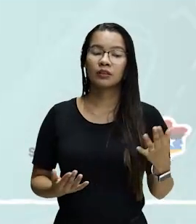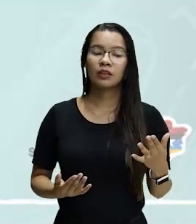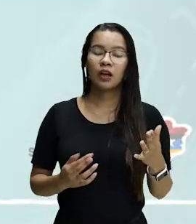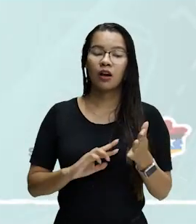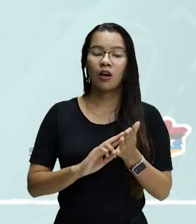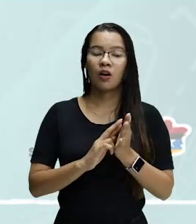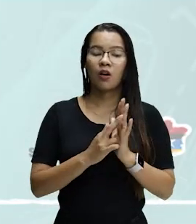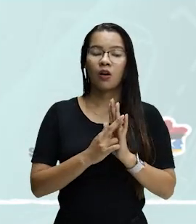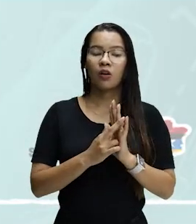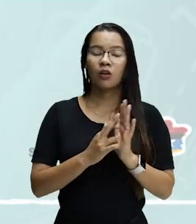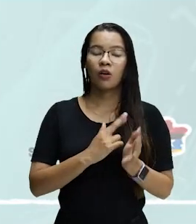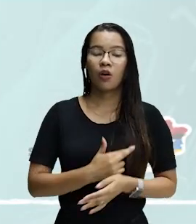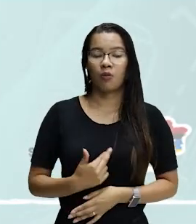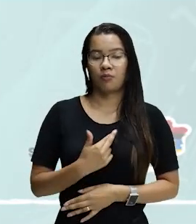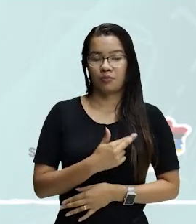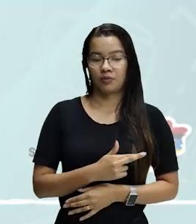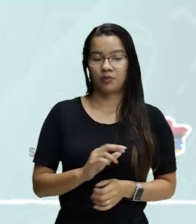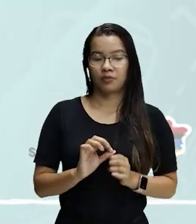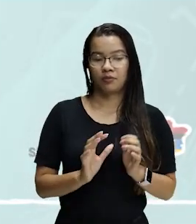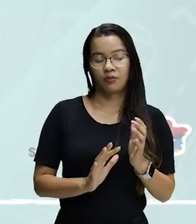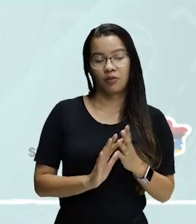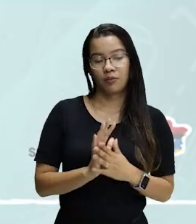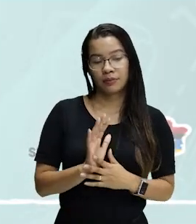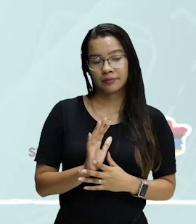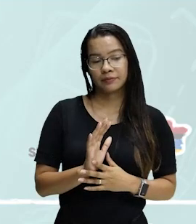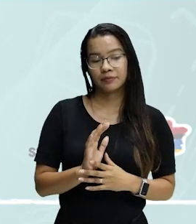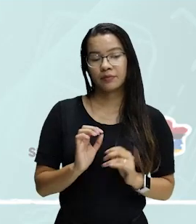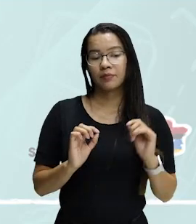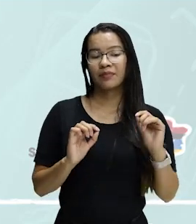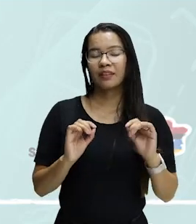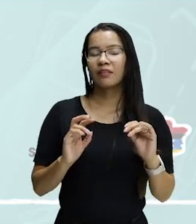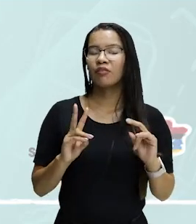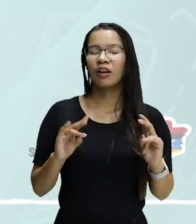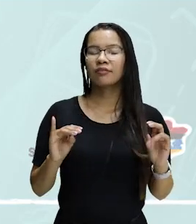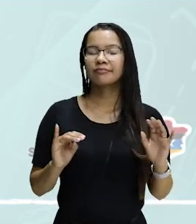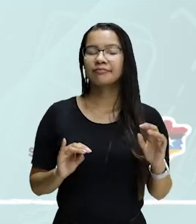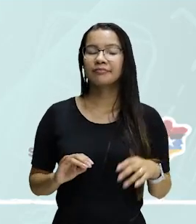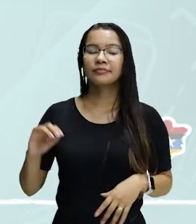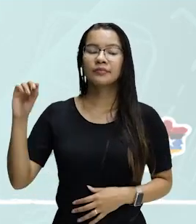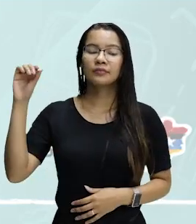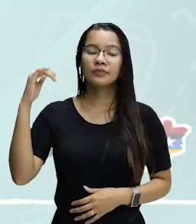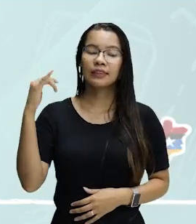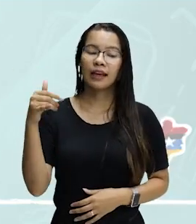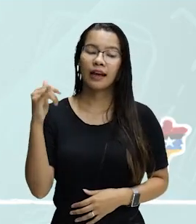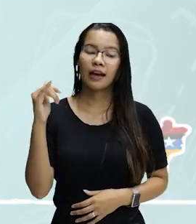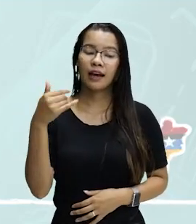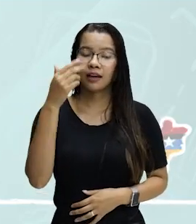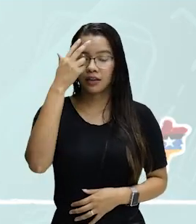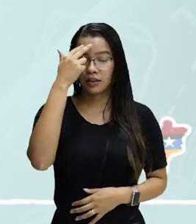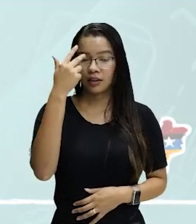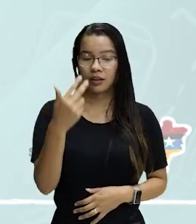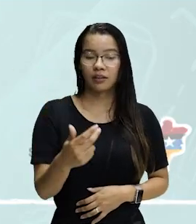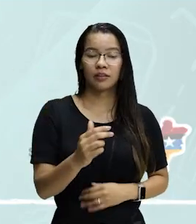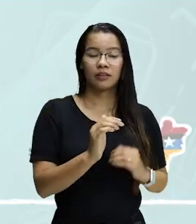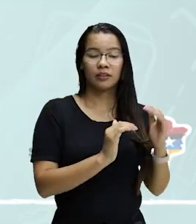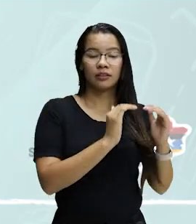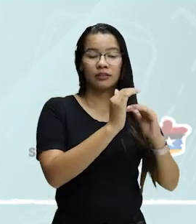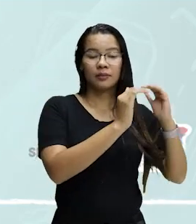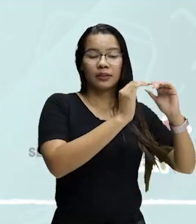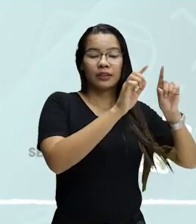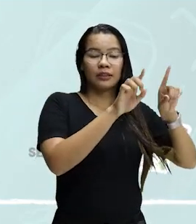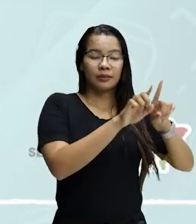Romance de formação. O que, que é isso? É um romance que vai narrar história de crescimento e amadurecimento de